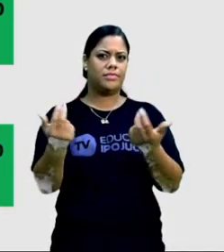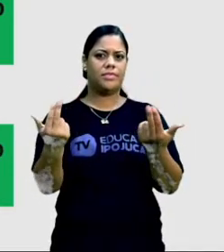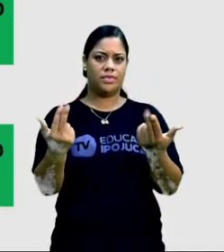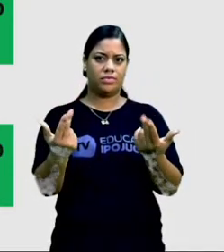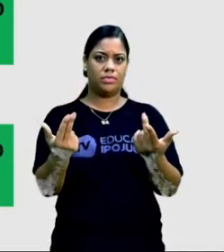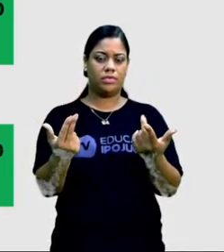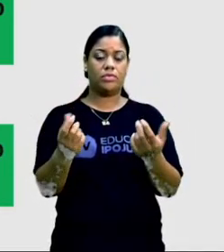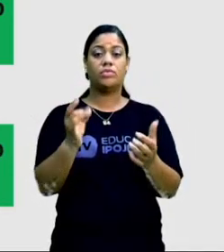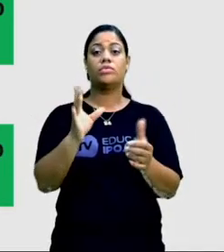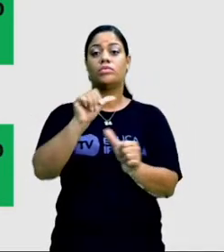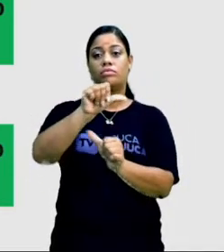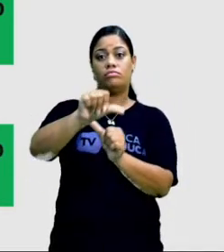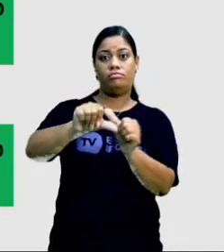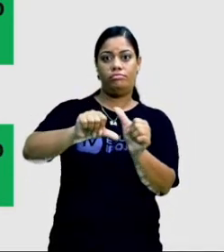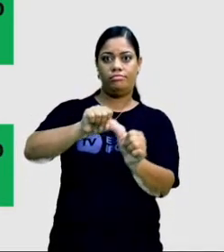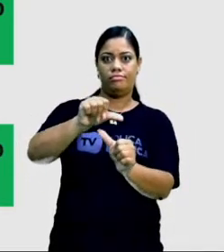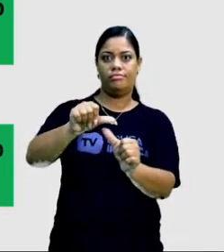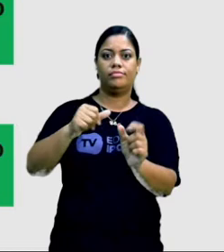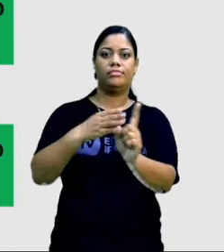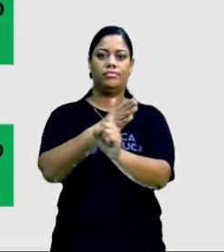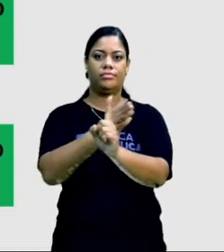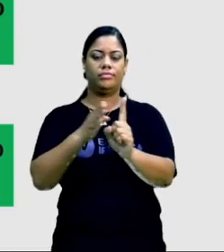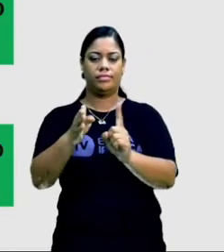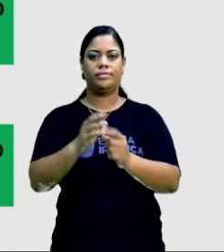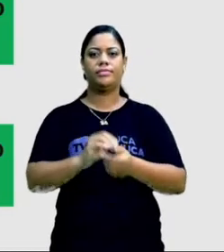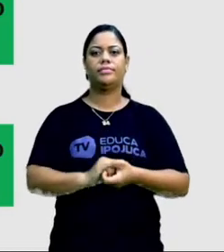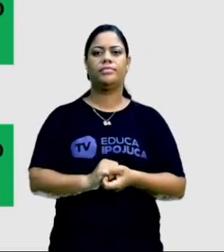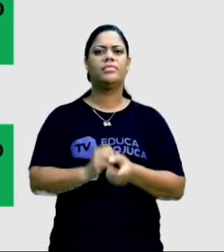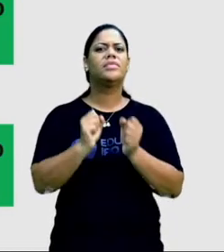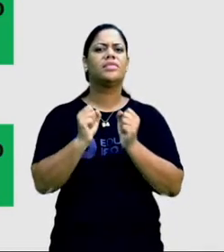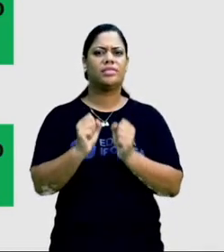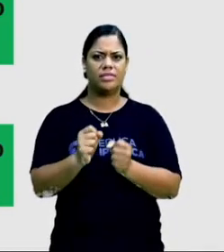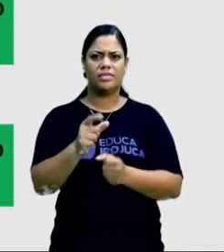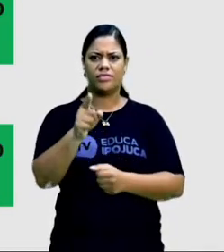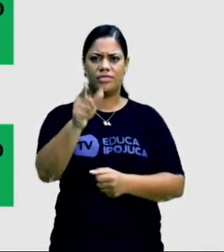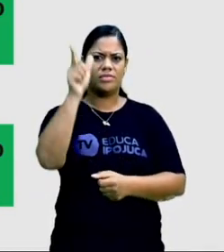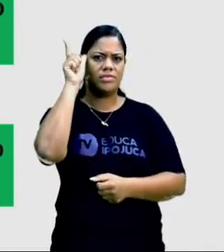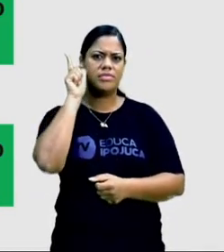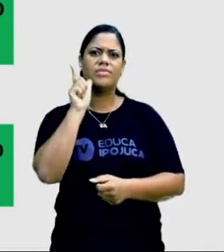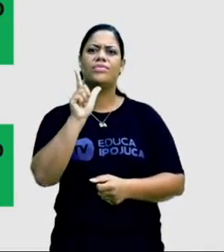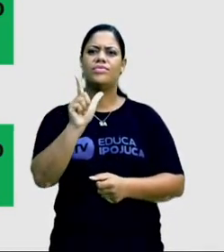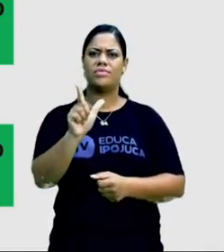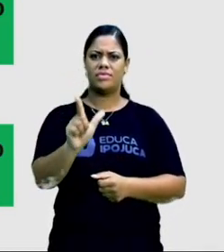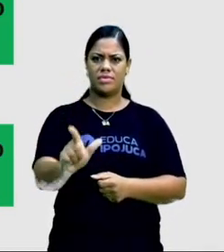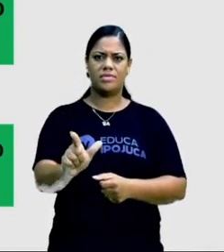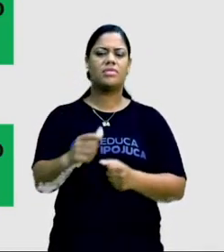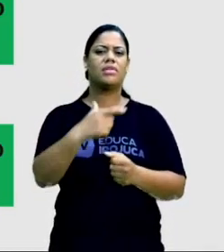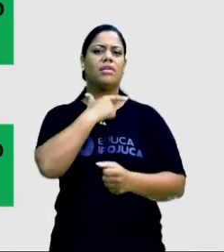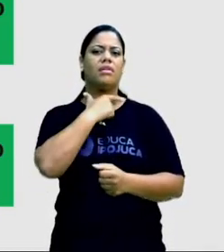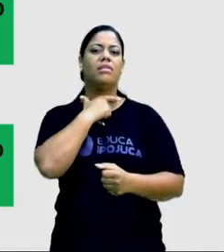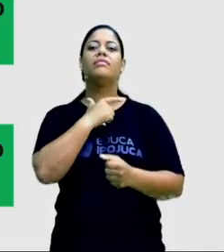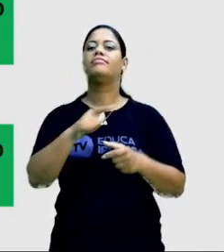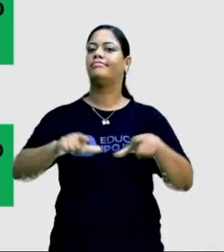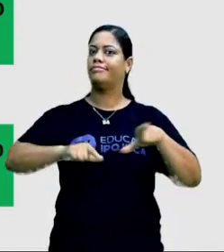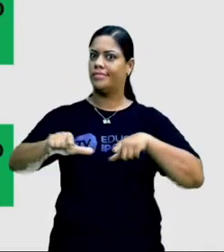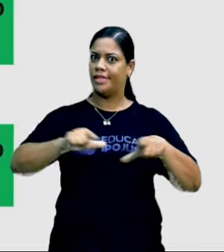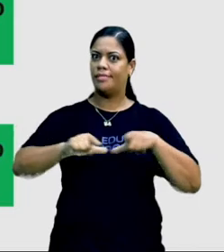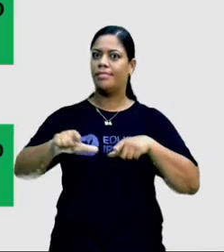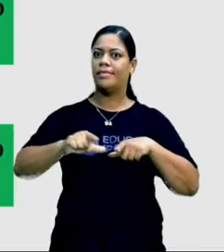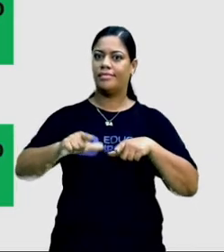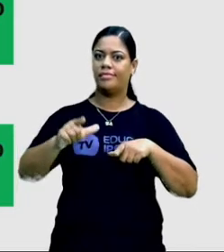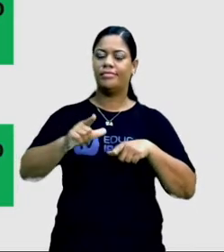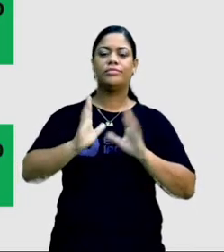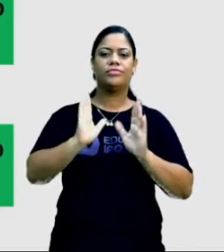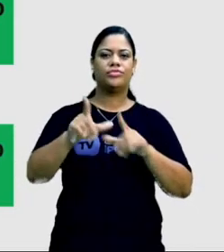mudando apenas os modalizadores. É possível que você consiga a vaga de emprego por ter